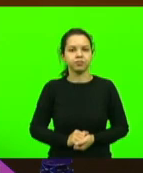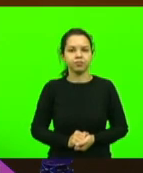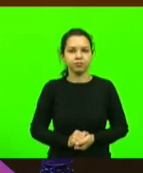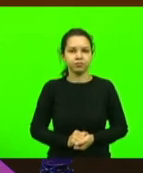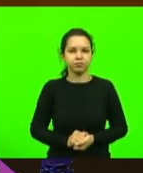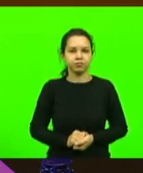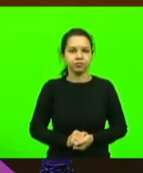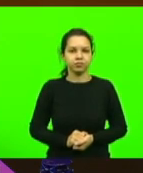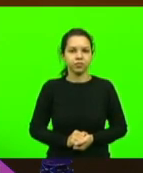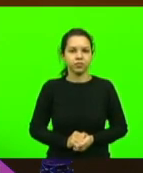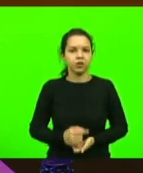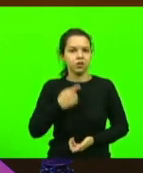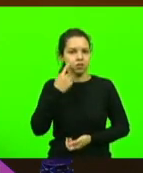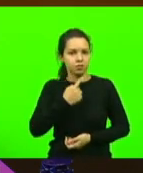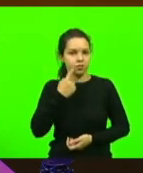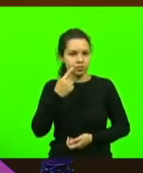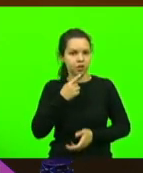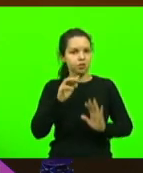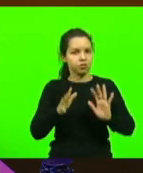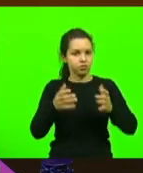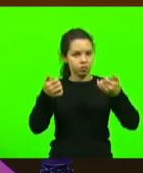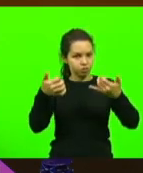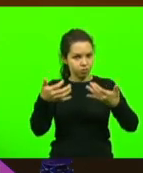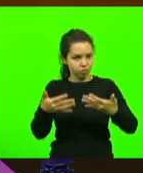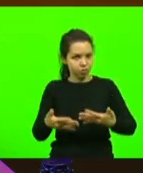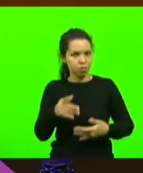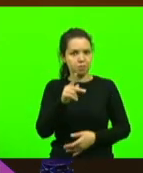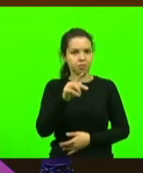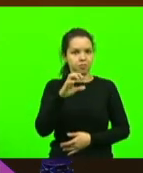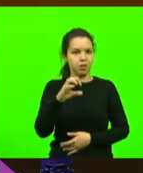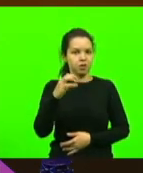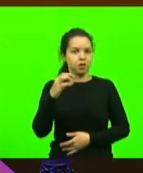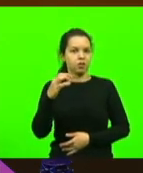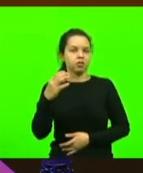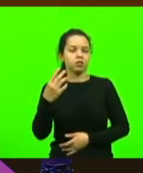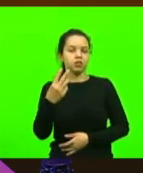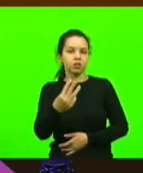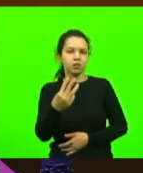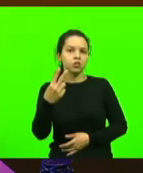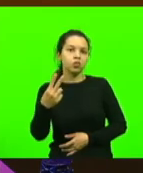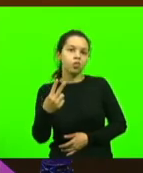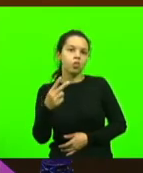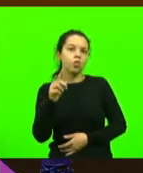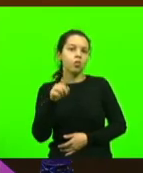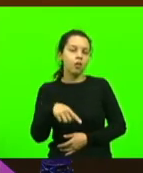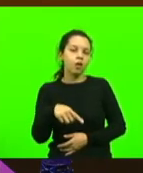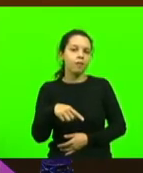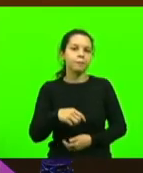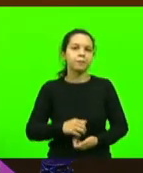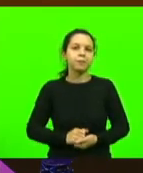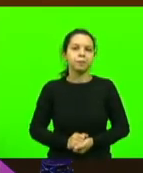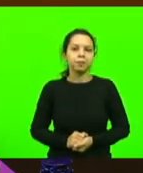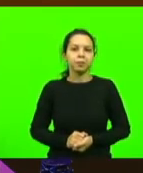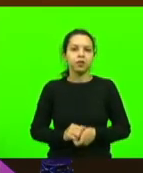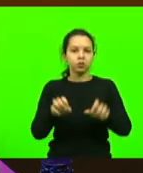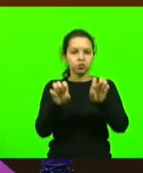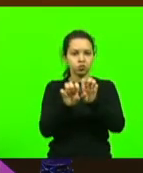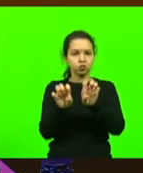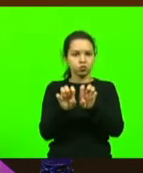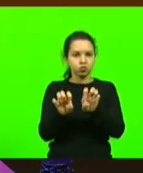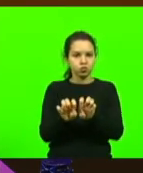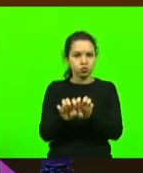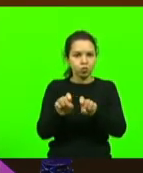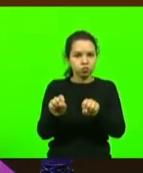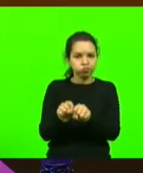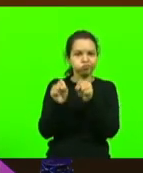e como a deputada já introduziu né a pack 32 ela ela é uma desses ela desestrutura